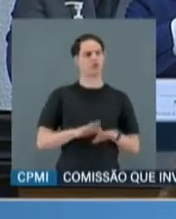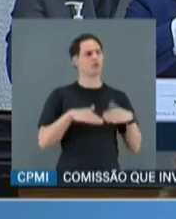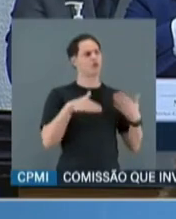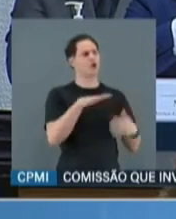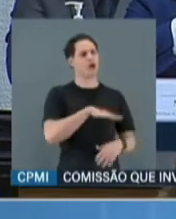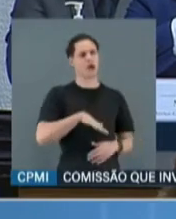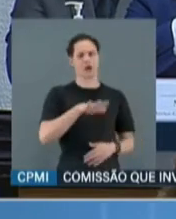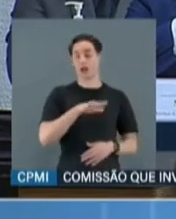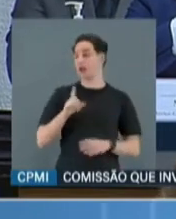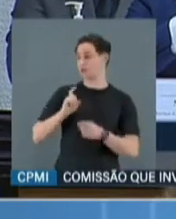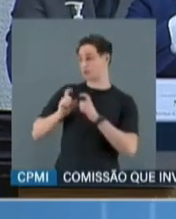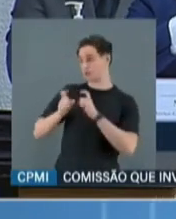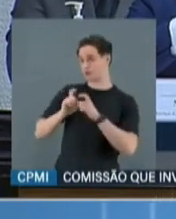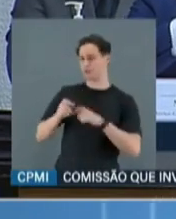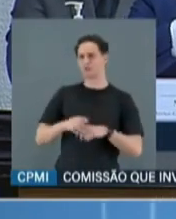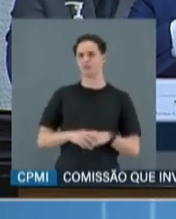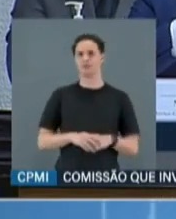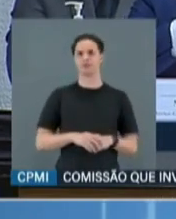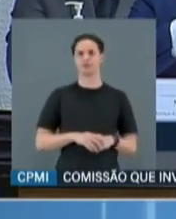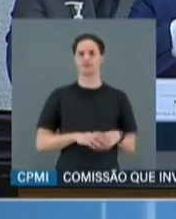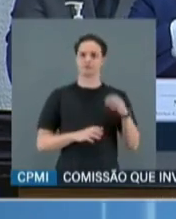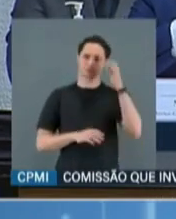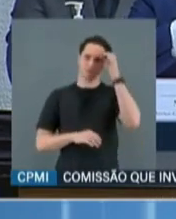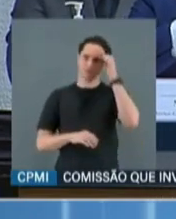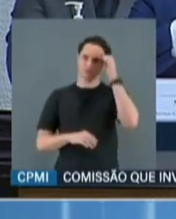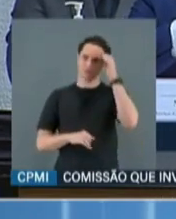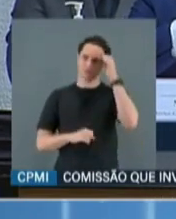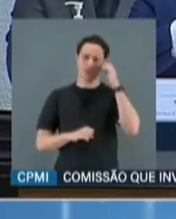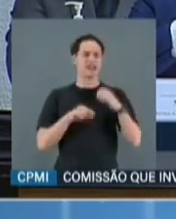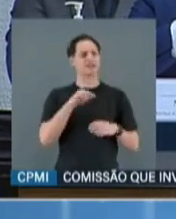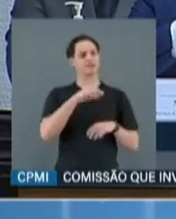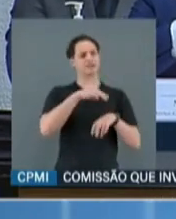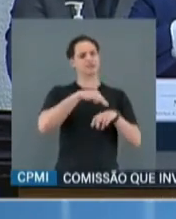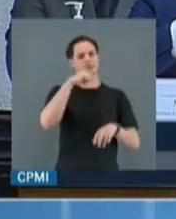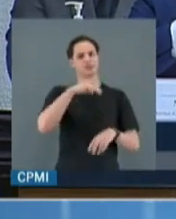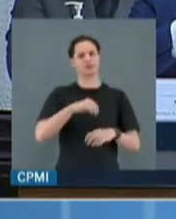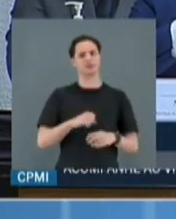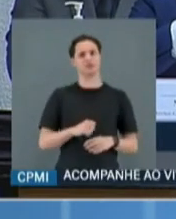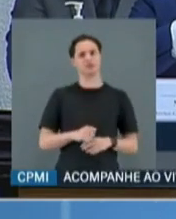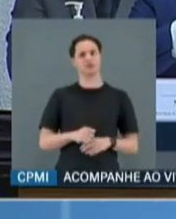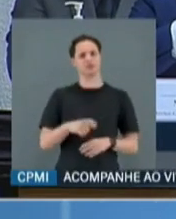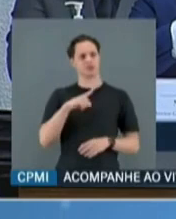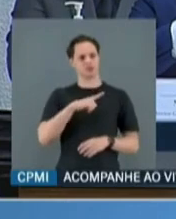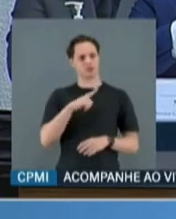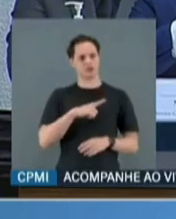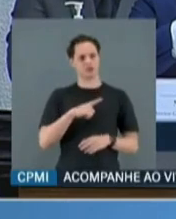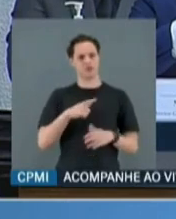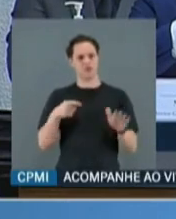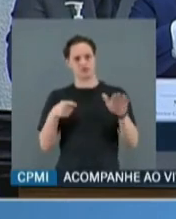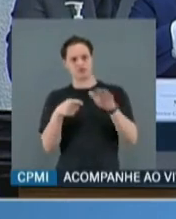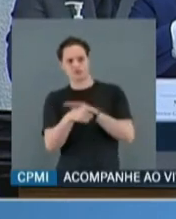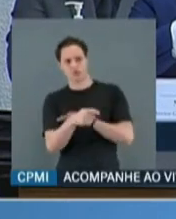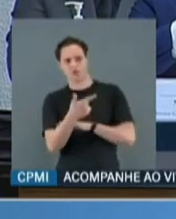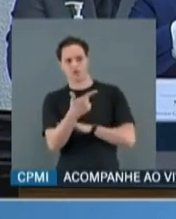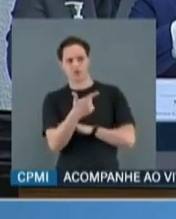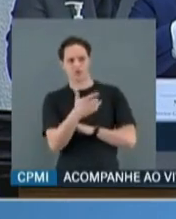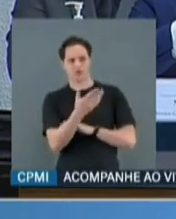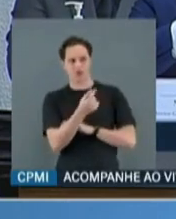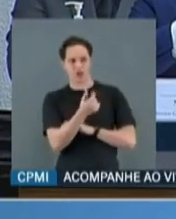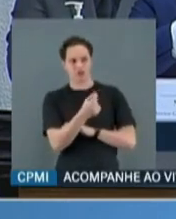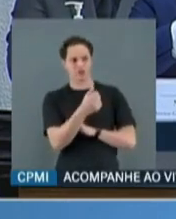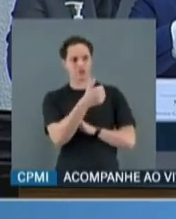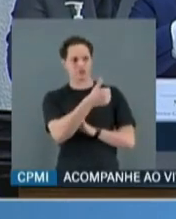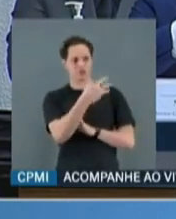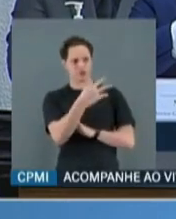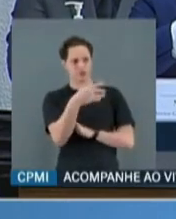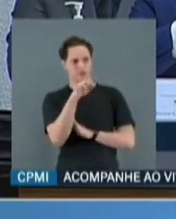satisfatório. Houve esse desentendimento, mas de acordo com ele, está tudo correndo bem. E a relatora Lidiane Satisfatório. Gama, ela trouxe